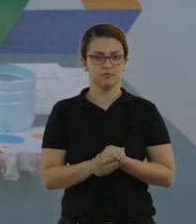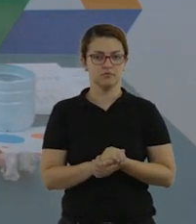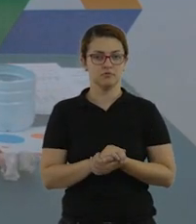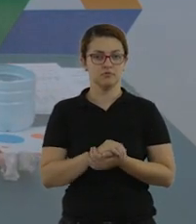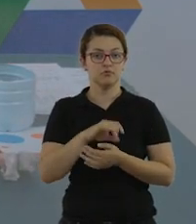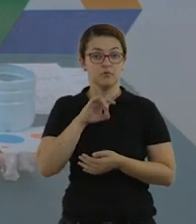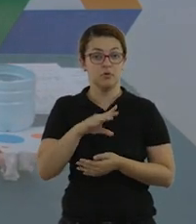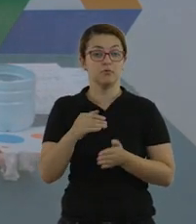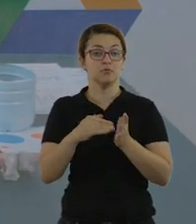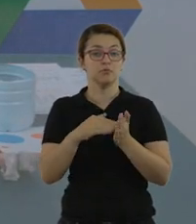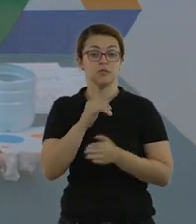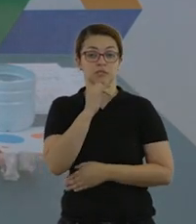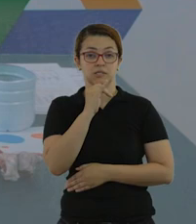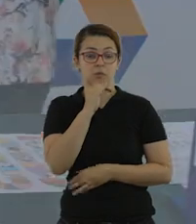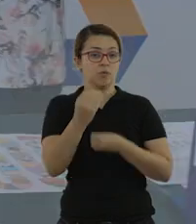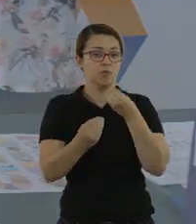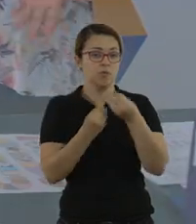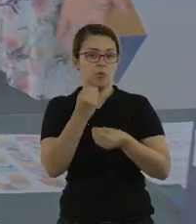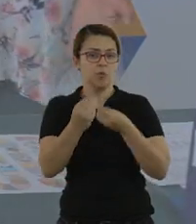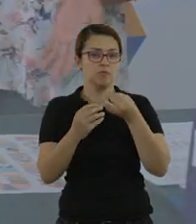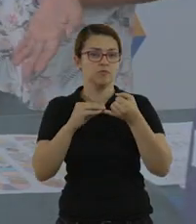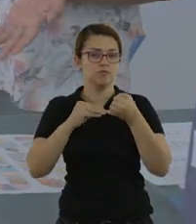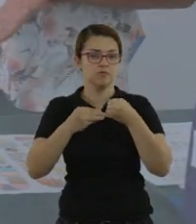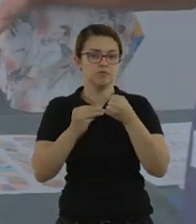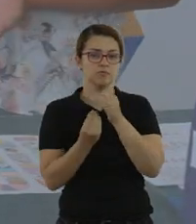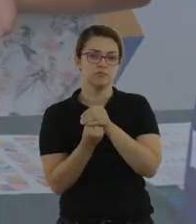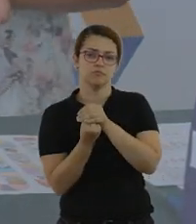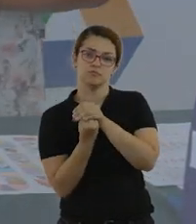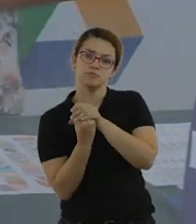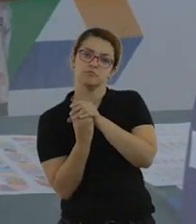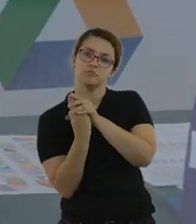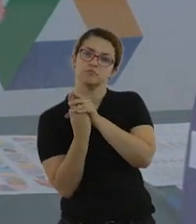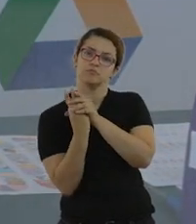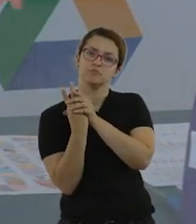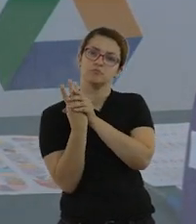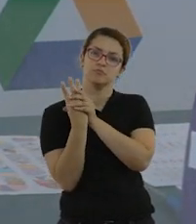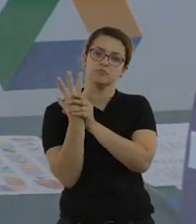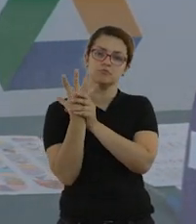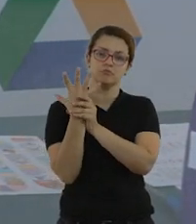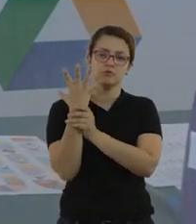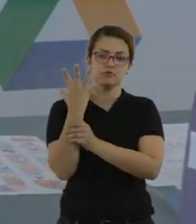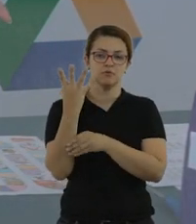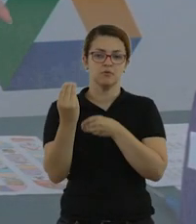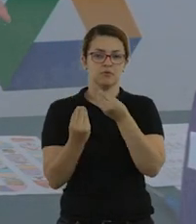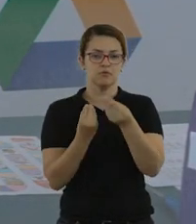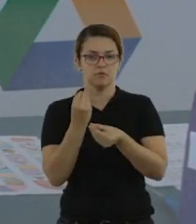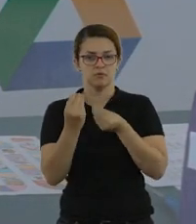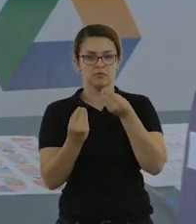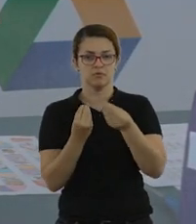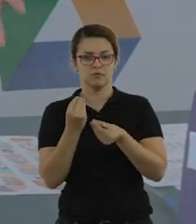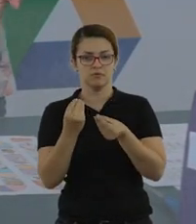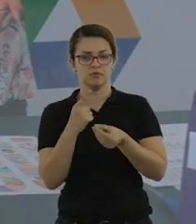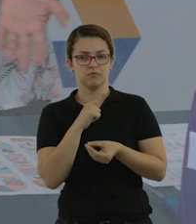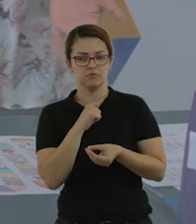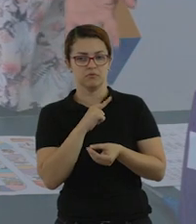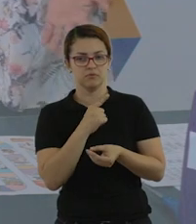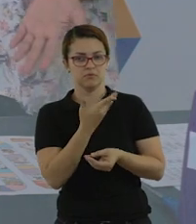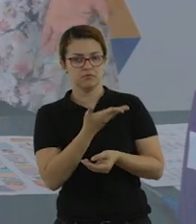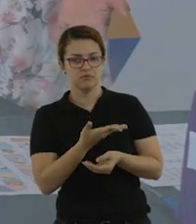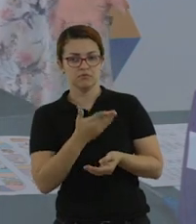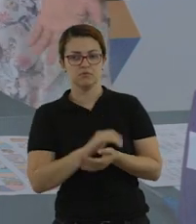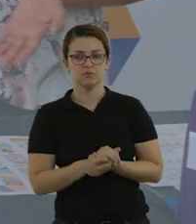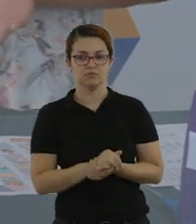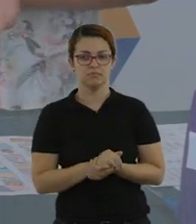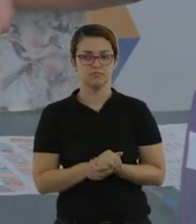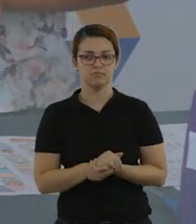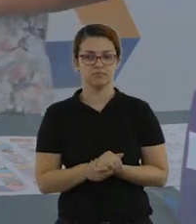Aqui eu só trouxe como último exemplo para vocês a germinação do feijão. Claro que esse vídeo tá bem acelerado, né? Não é nessa velocidade que a gente